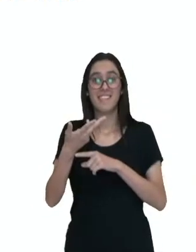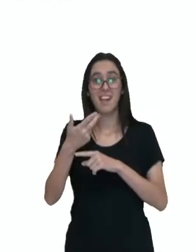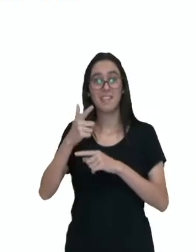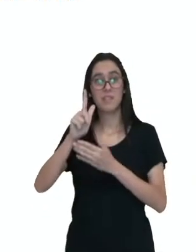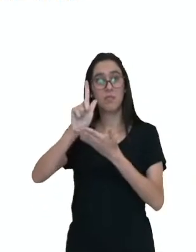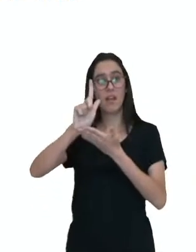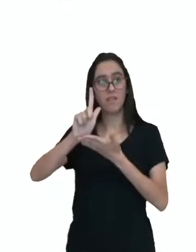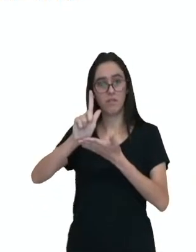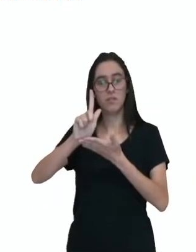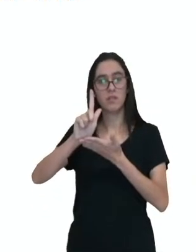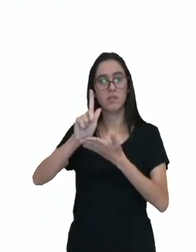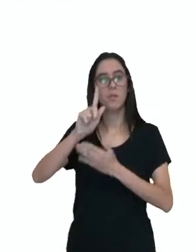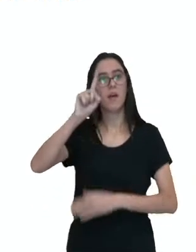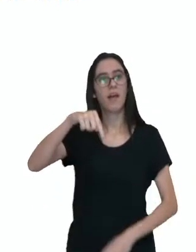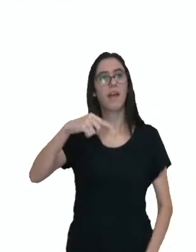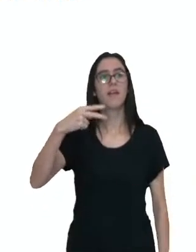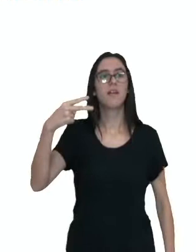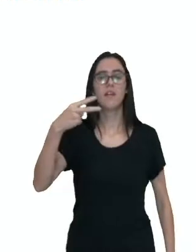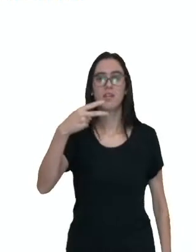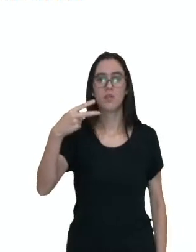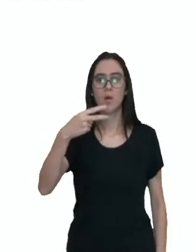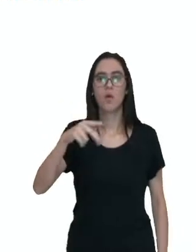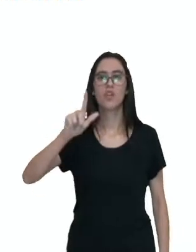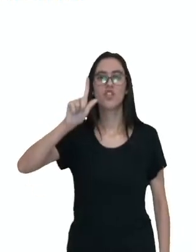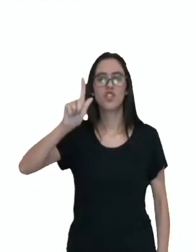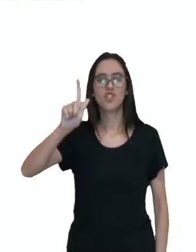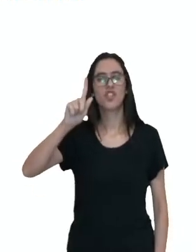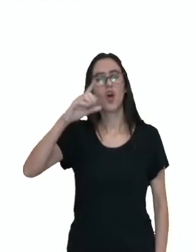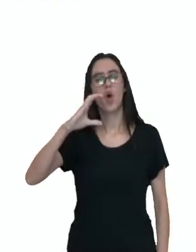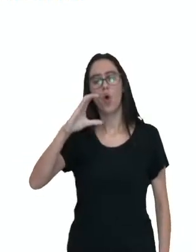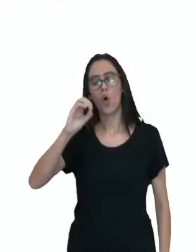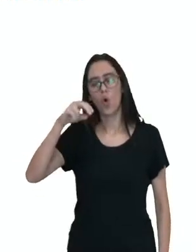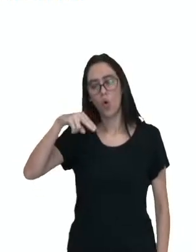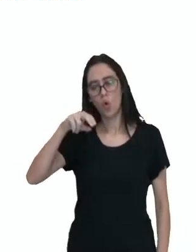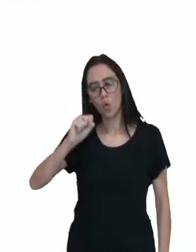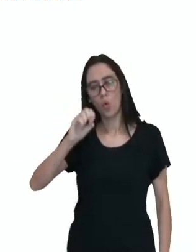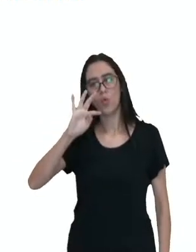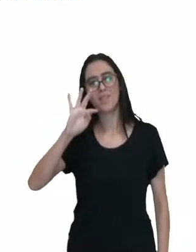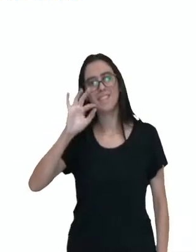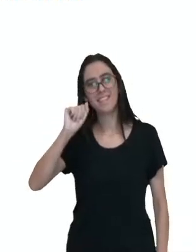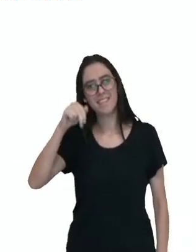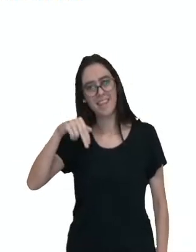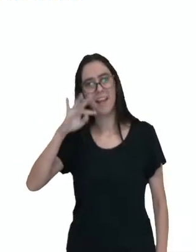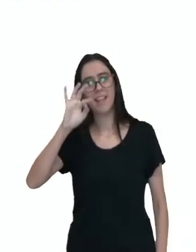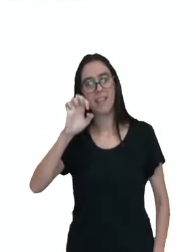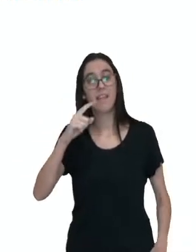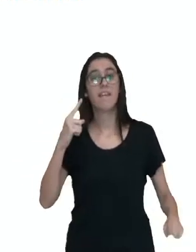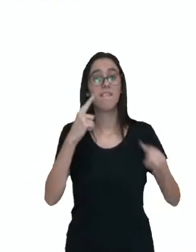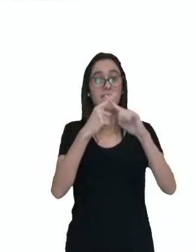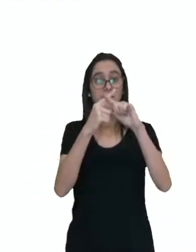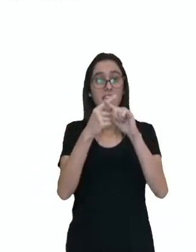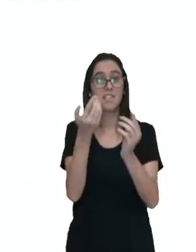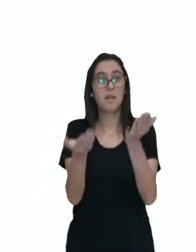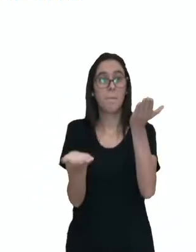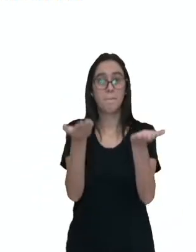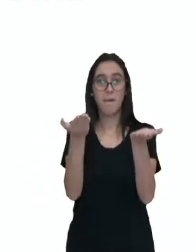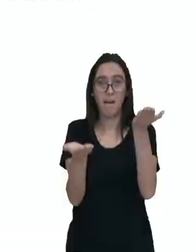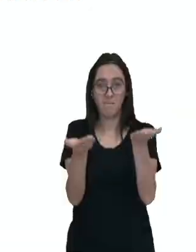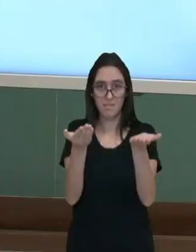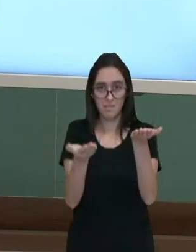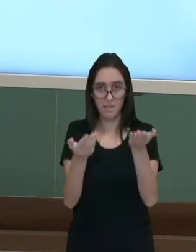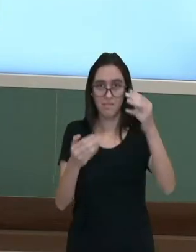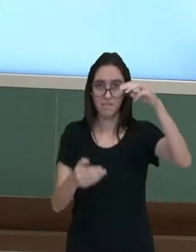é igual a Gzão, que é a constante, lembra, né? O 6,67 vezes a menos 11, vezes a massa, no caso da